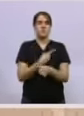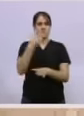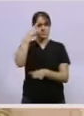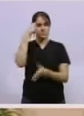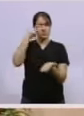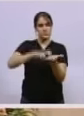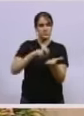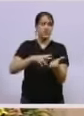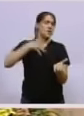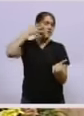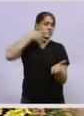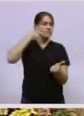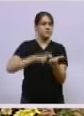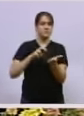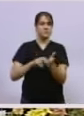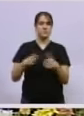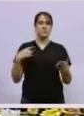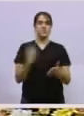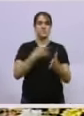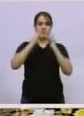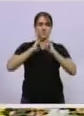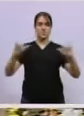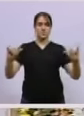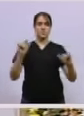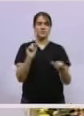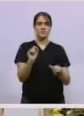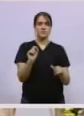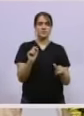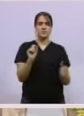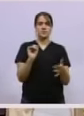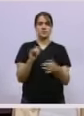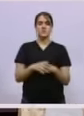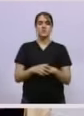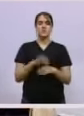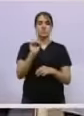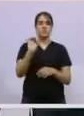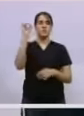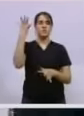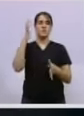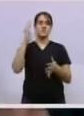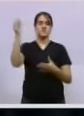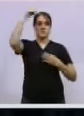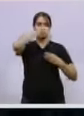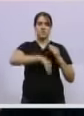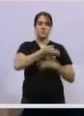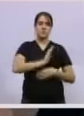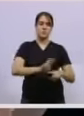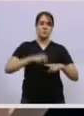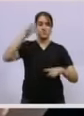manhã. Quando nós dizíamos que a configuração ao Cristo, que acontece em nós por força do Espírito